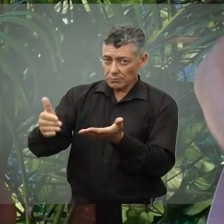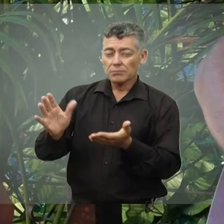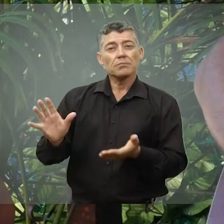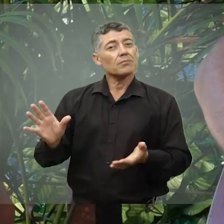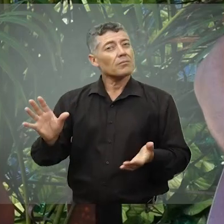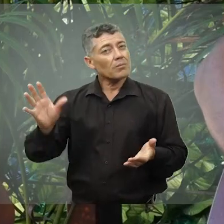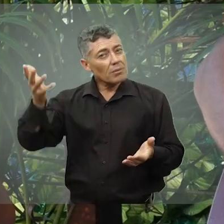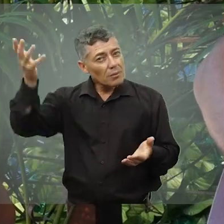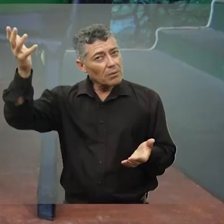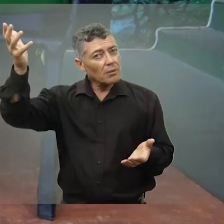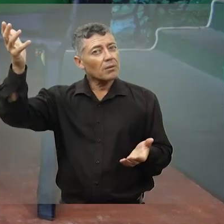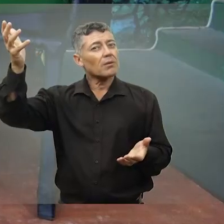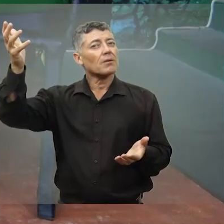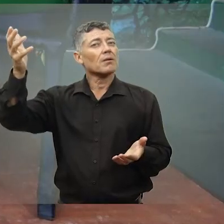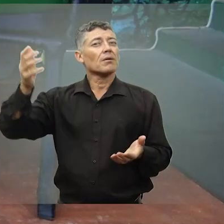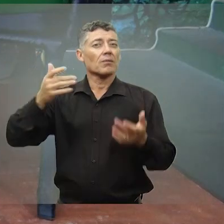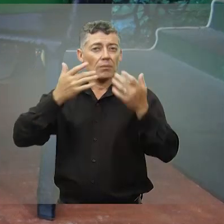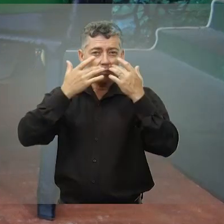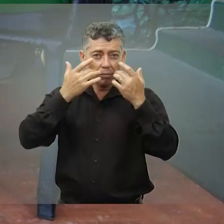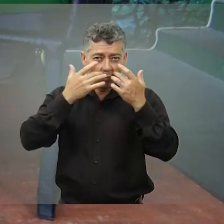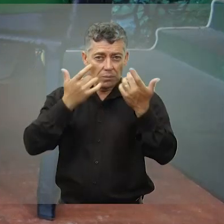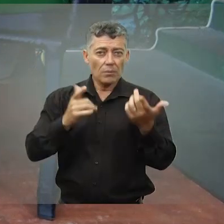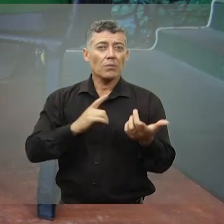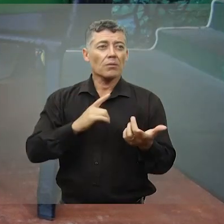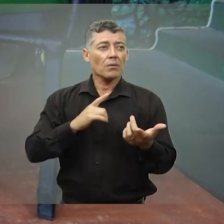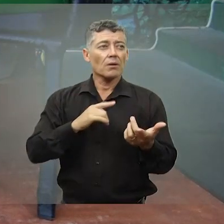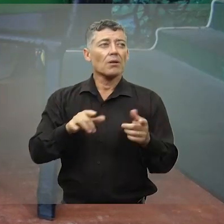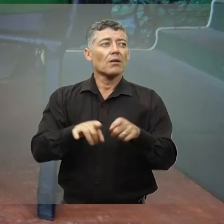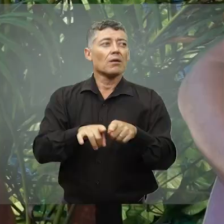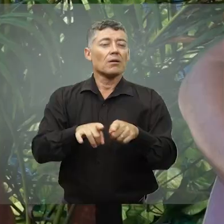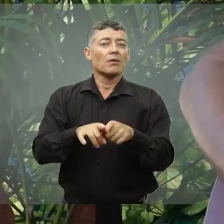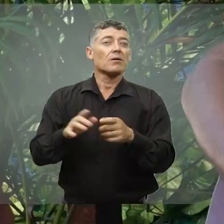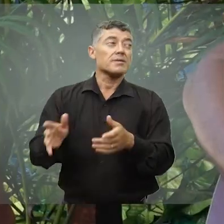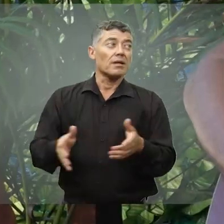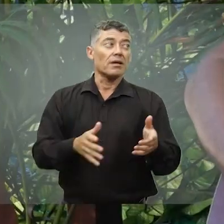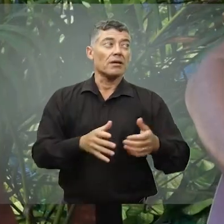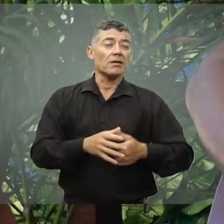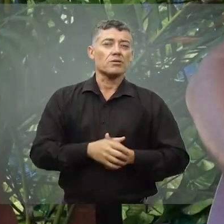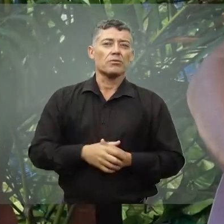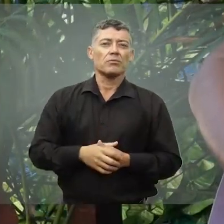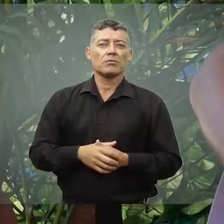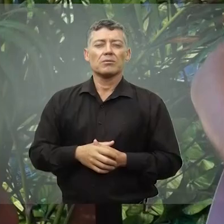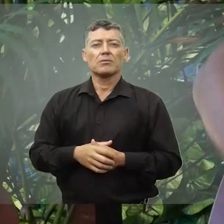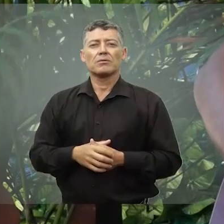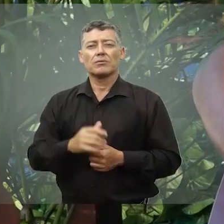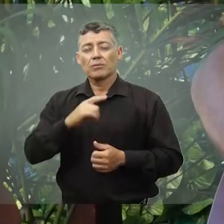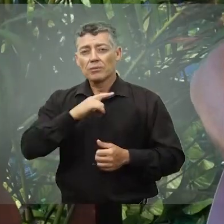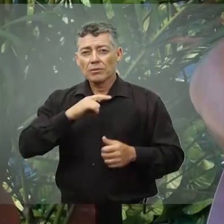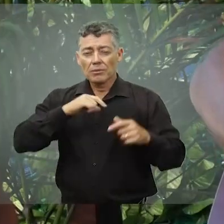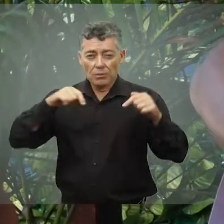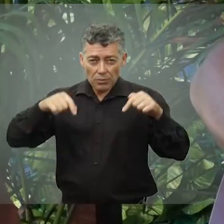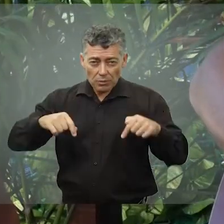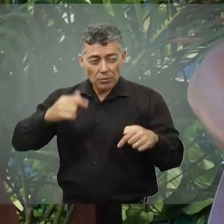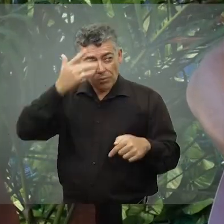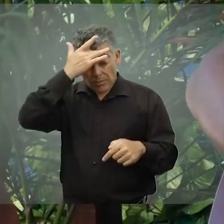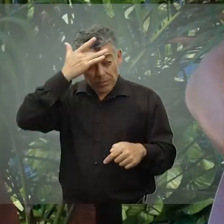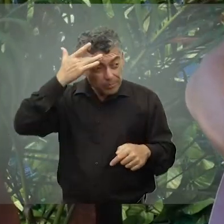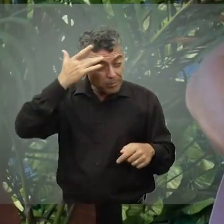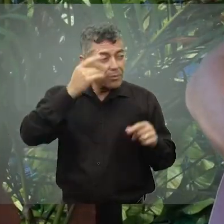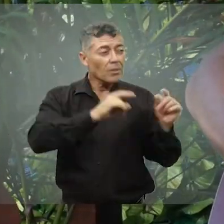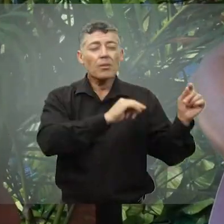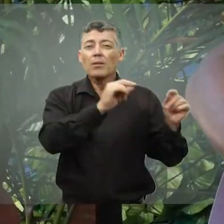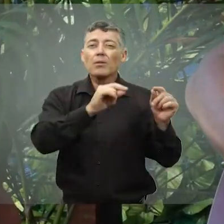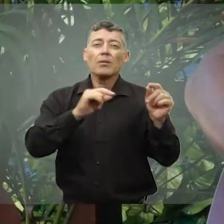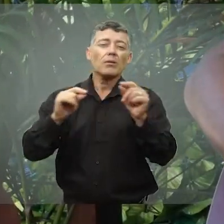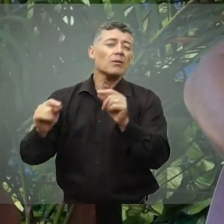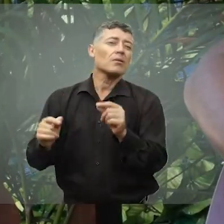surgia um artista que... Que, assim, pra mim, eu me sinto... As pessoas, muitas vezes,